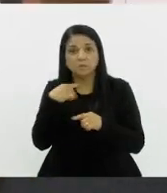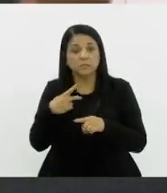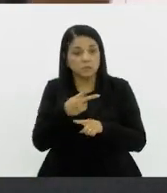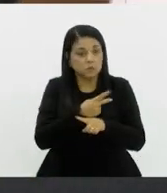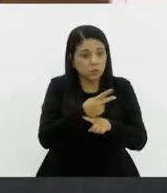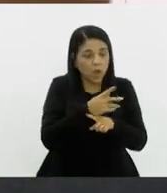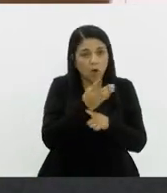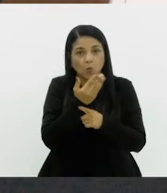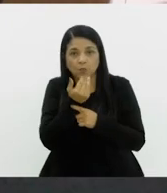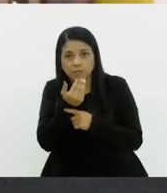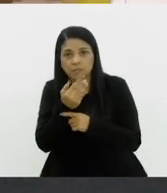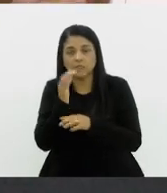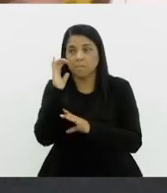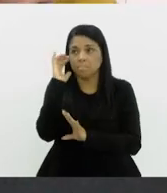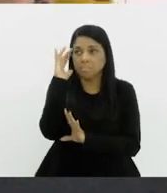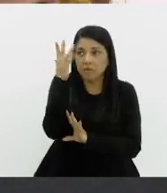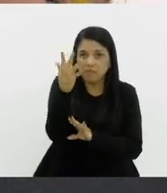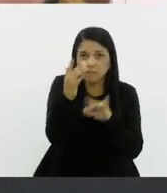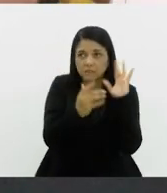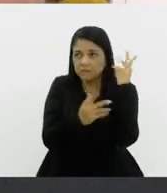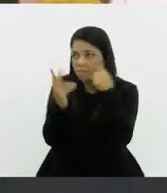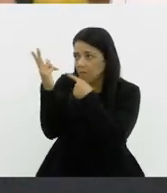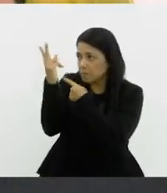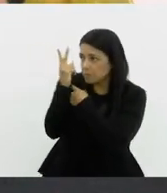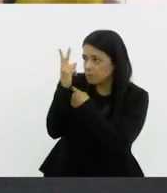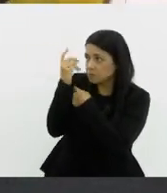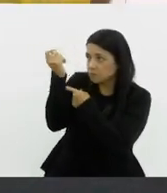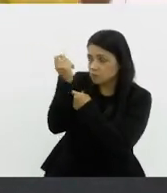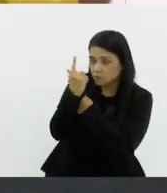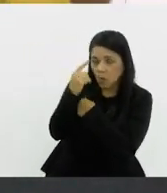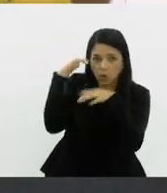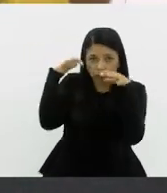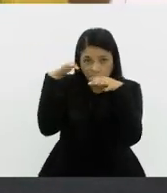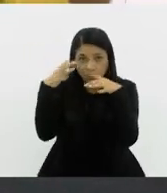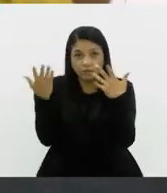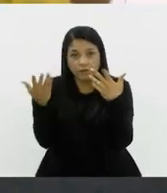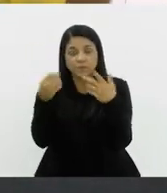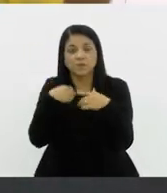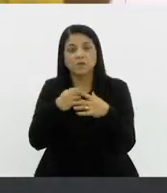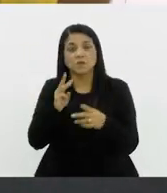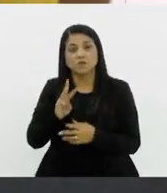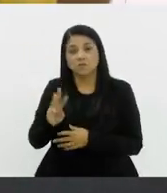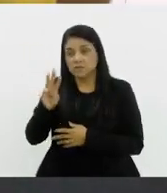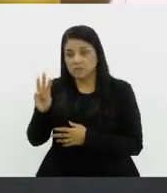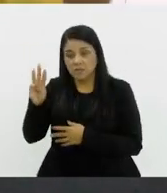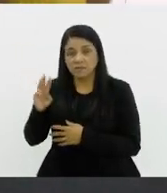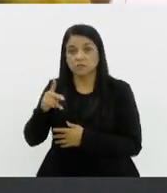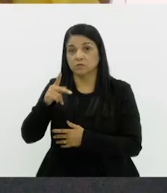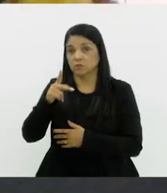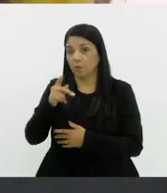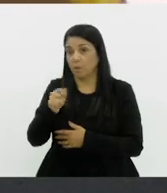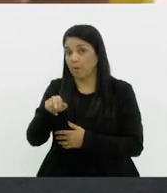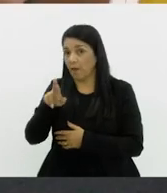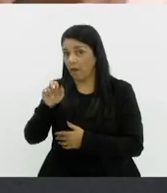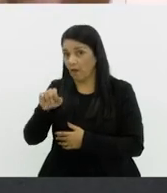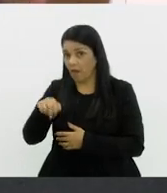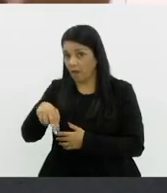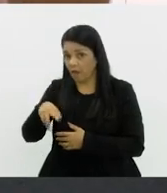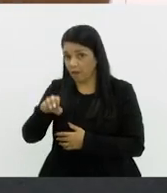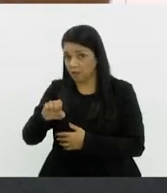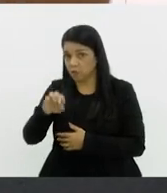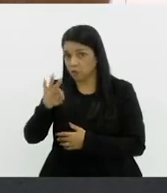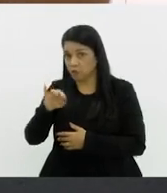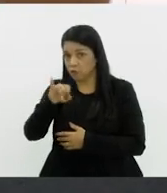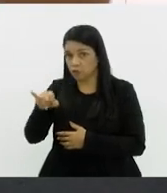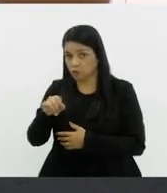plantas para se proteger. Então, eu vi no site do próprio parque, eu vou